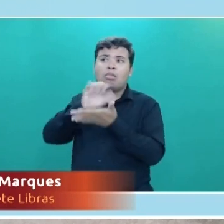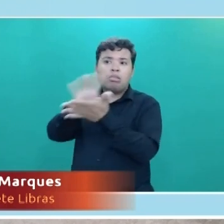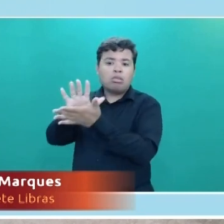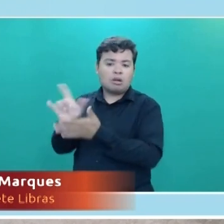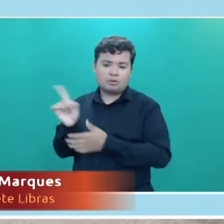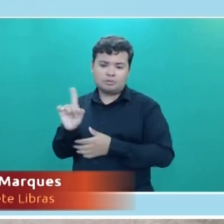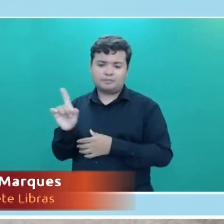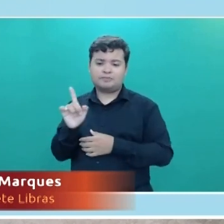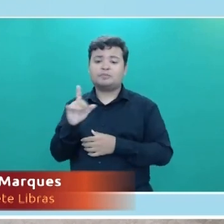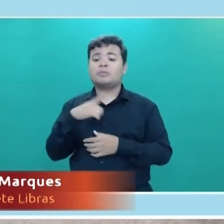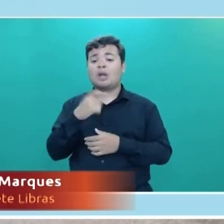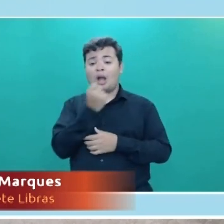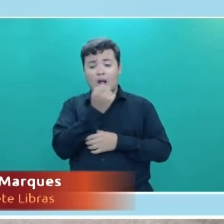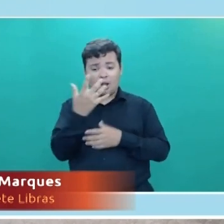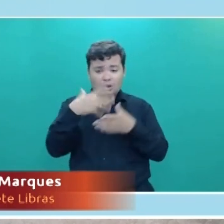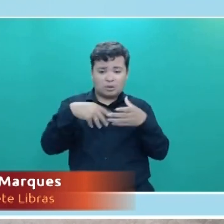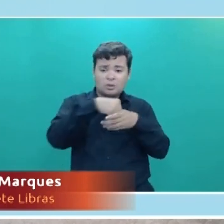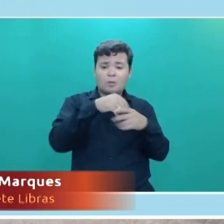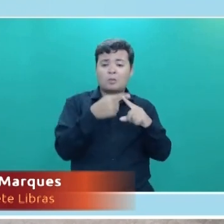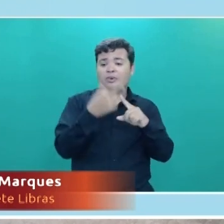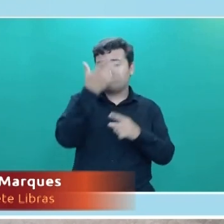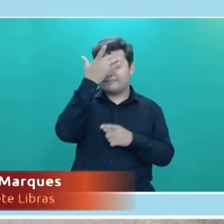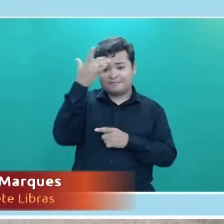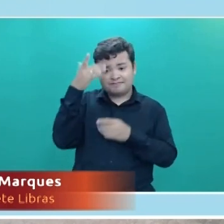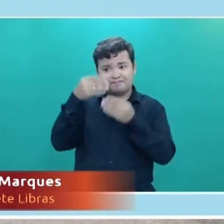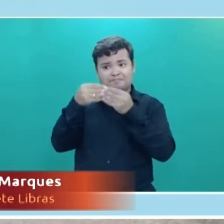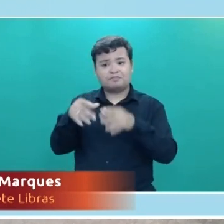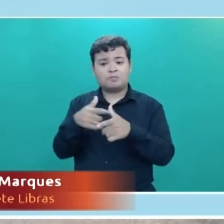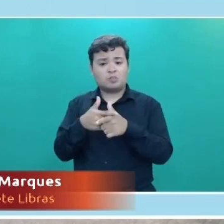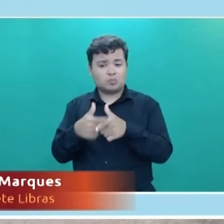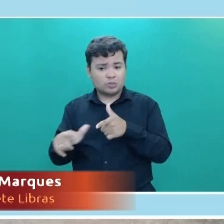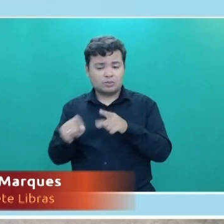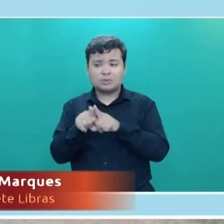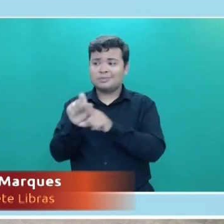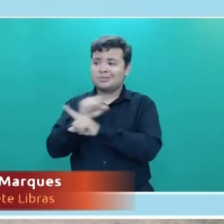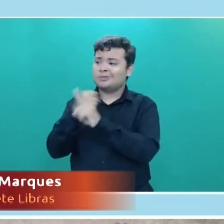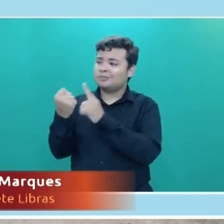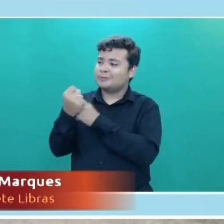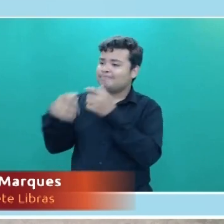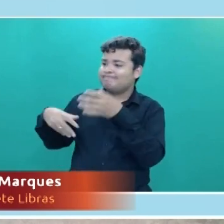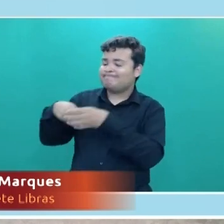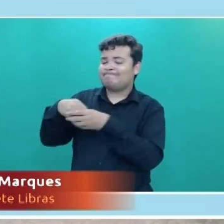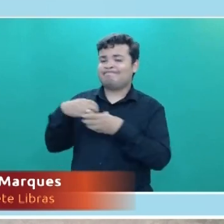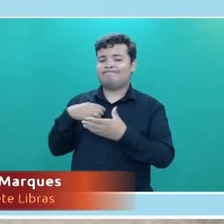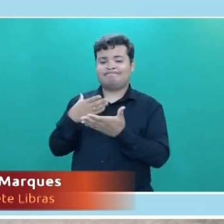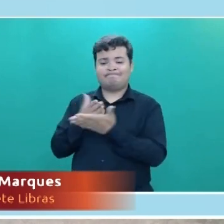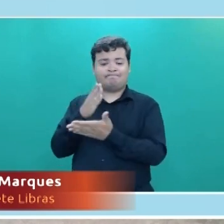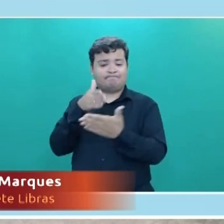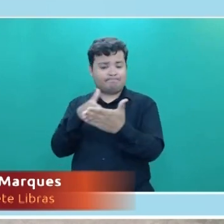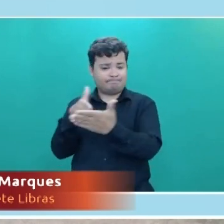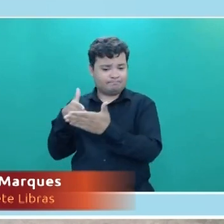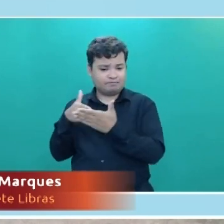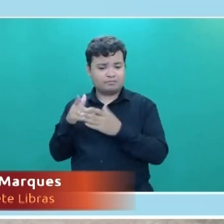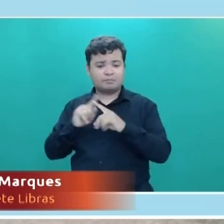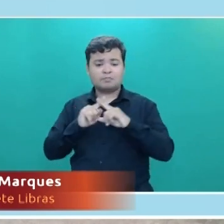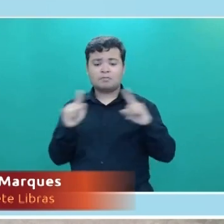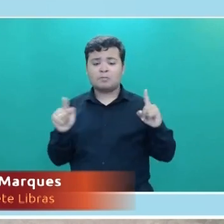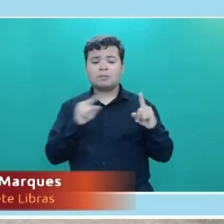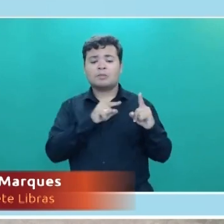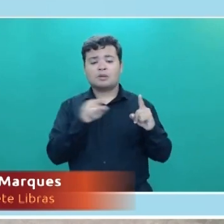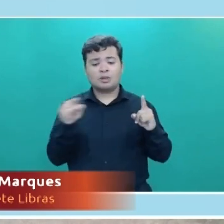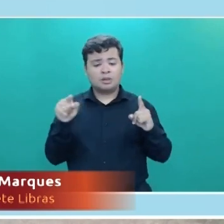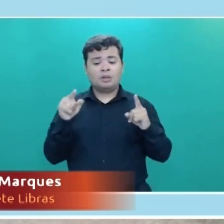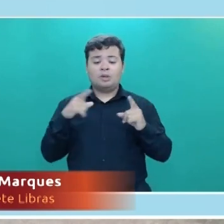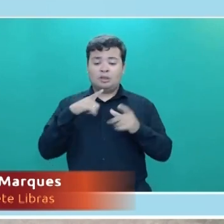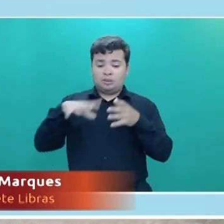algum tipo de problemas na saúde mental, na adequação social, mas que conforme eles se adentram e